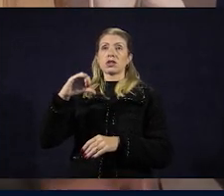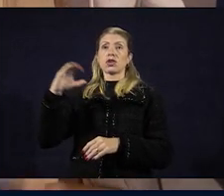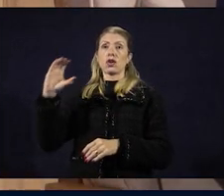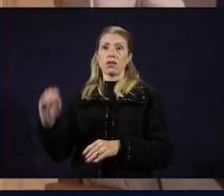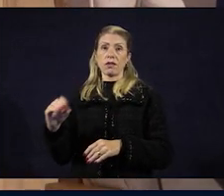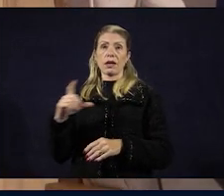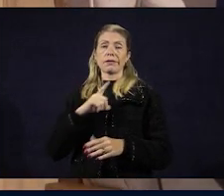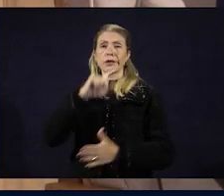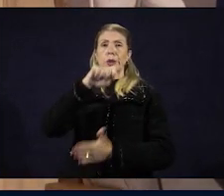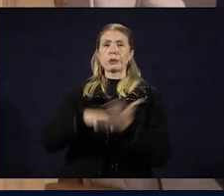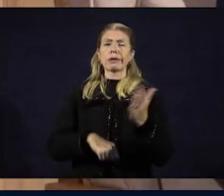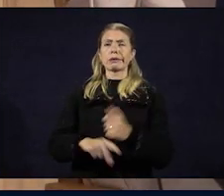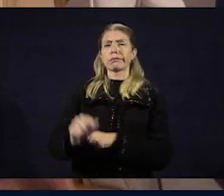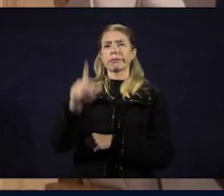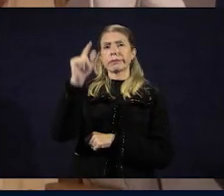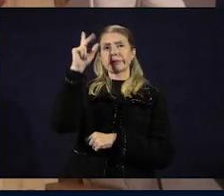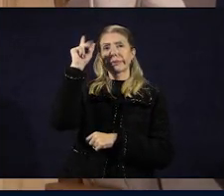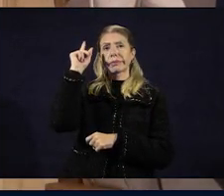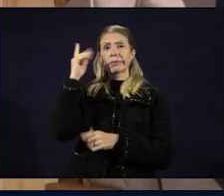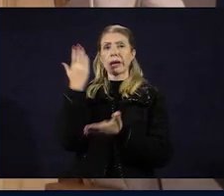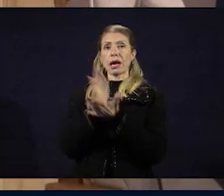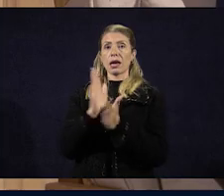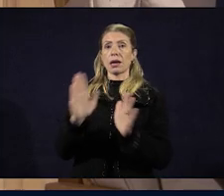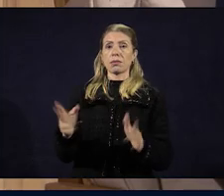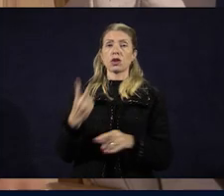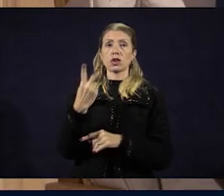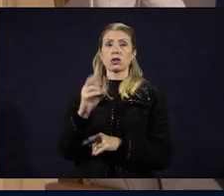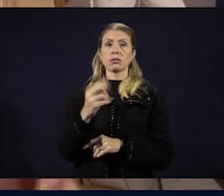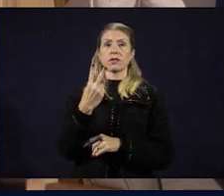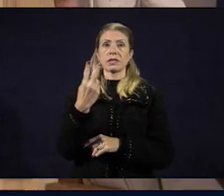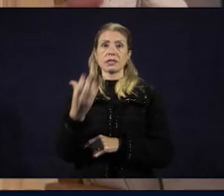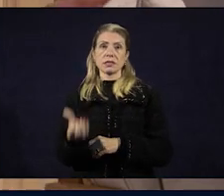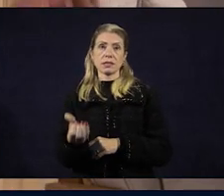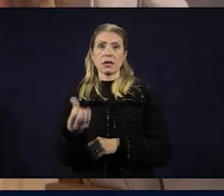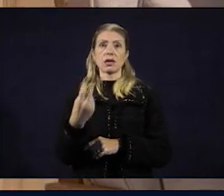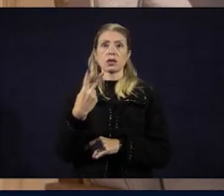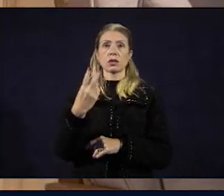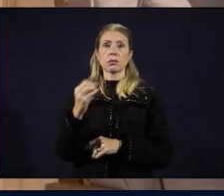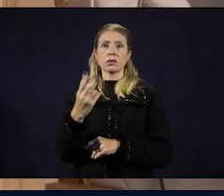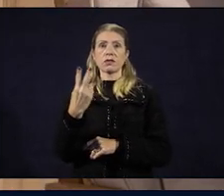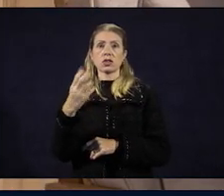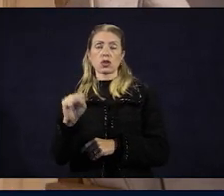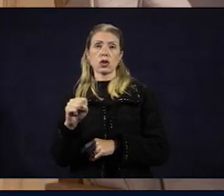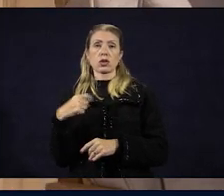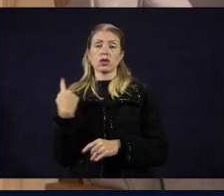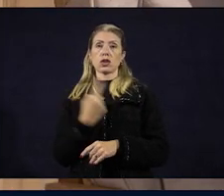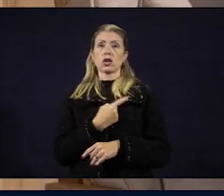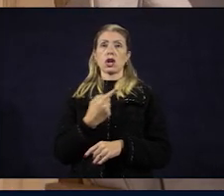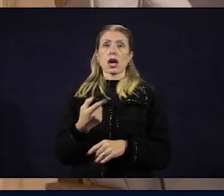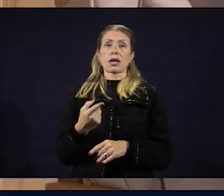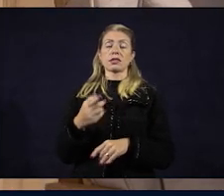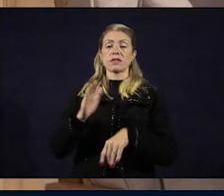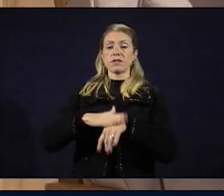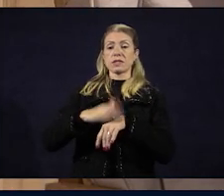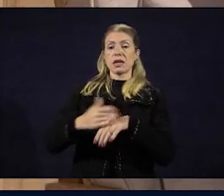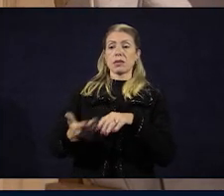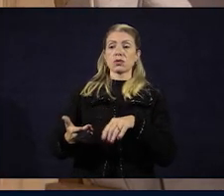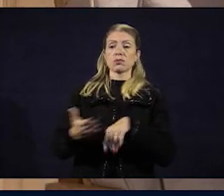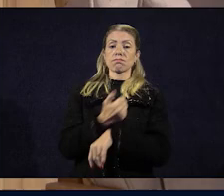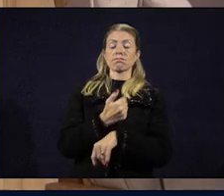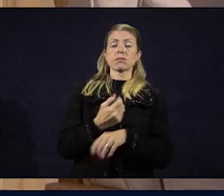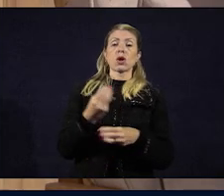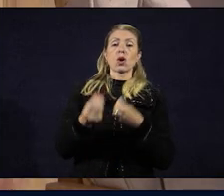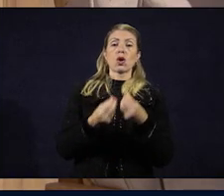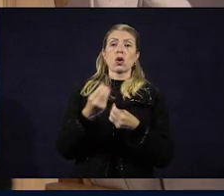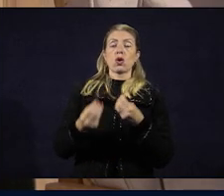contratos obsoletos, se encerrando em 2028, 2026, nós antecipamos a renovação desses contratos para que